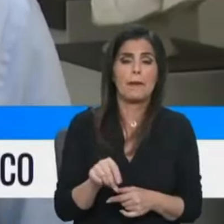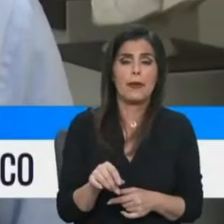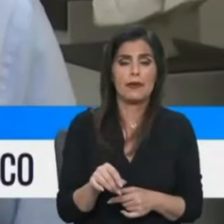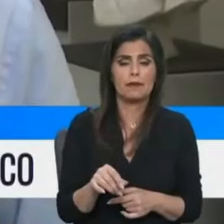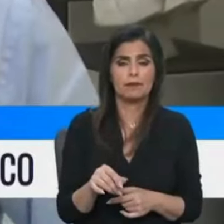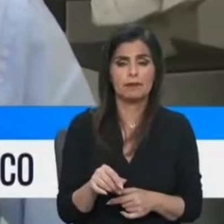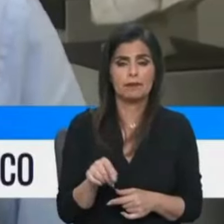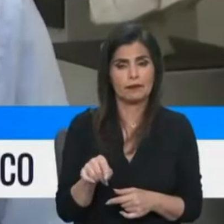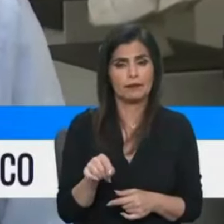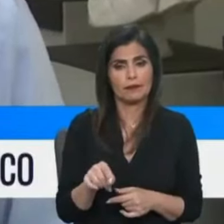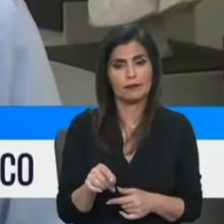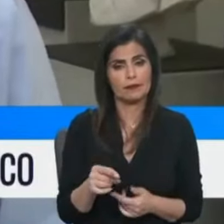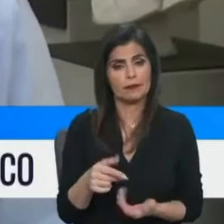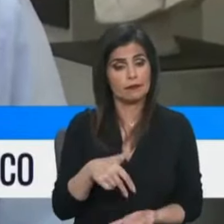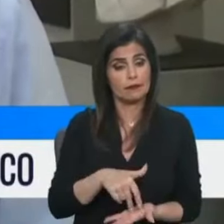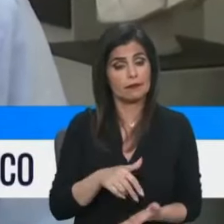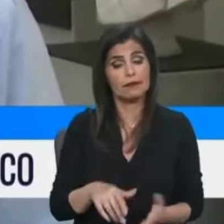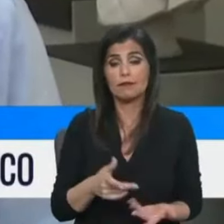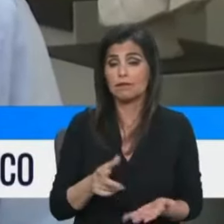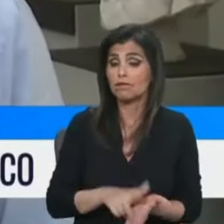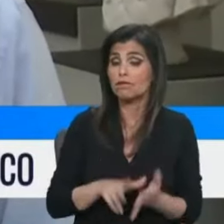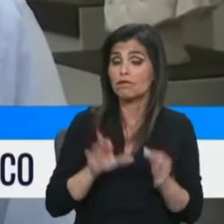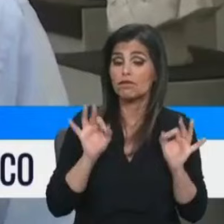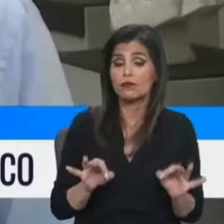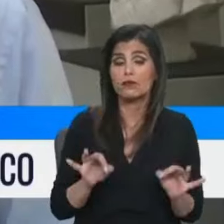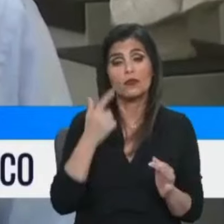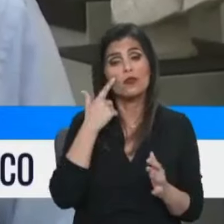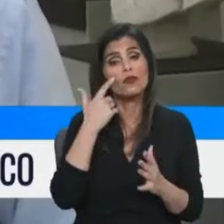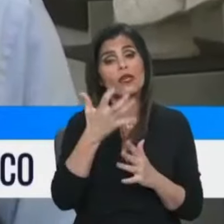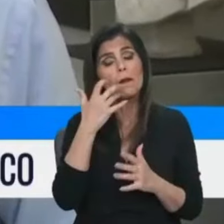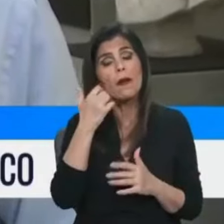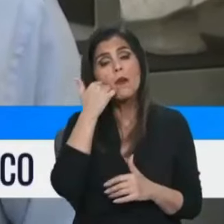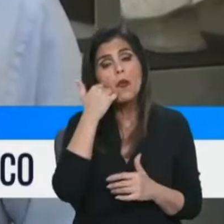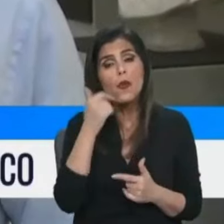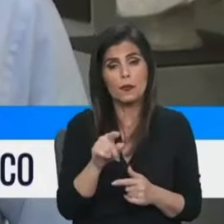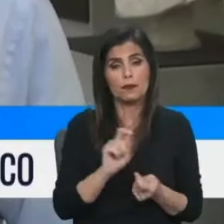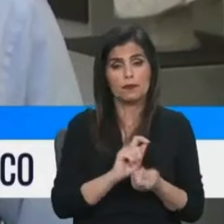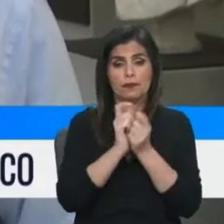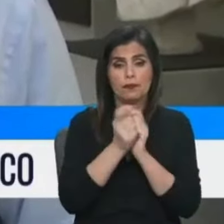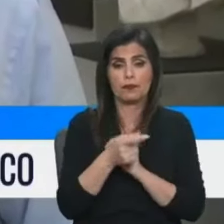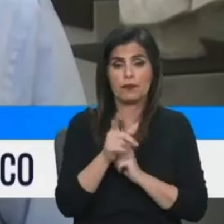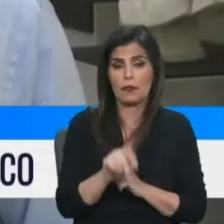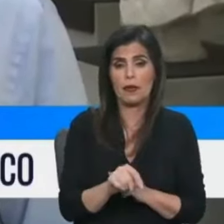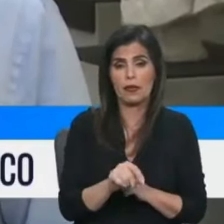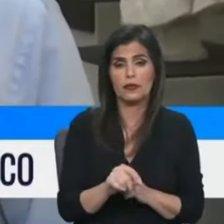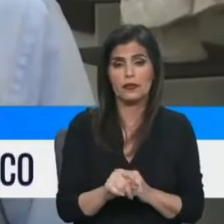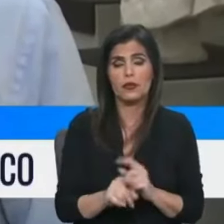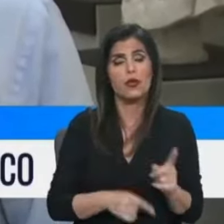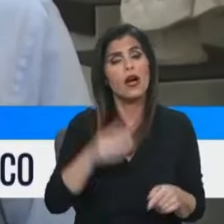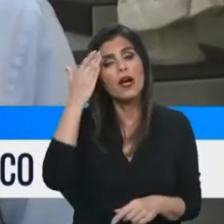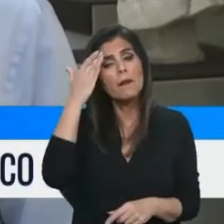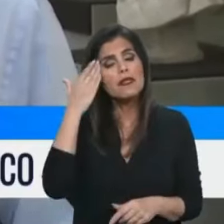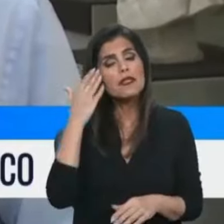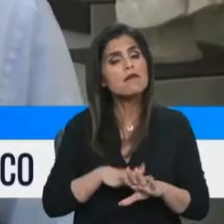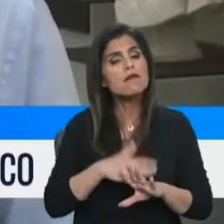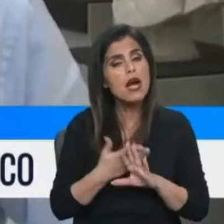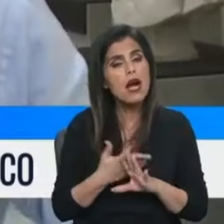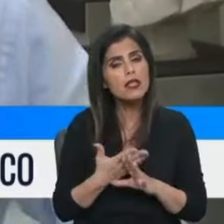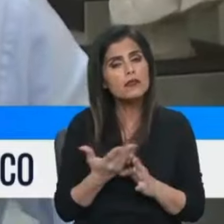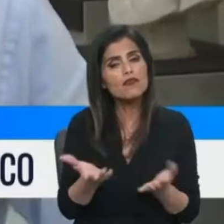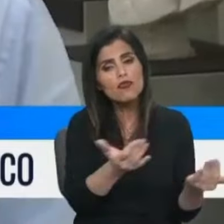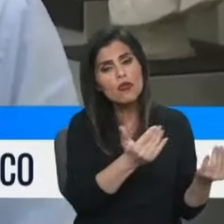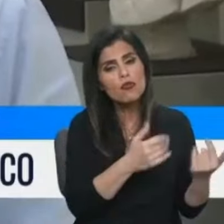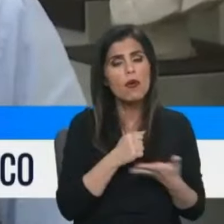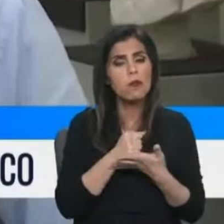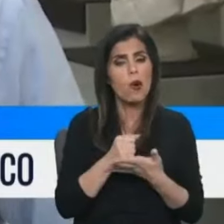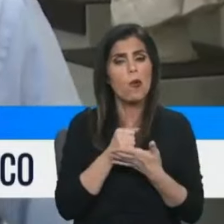também esta afirmação e este reconhecimento do impacto do museu transformou-se também numa capacidade acrescida de captação de mecenato.